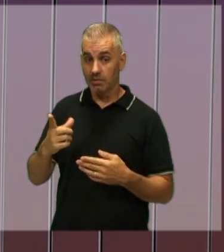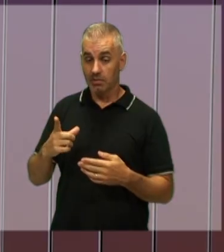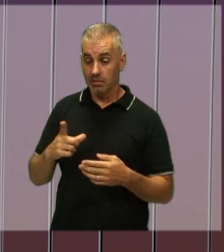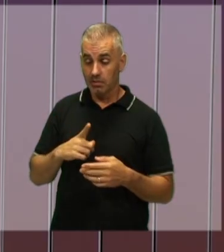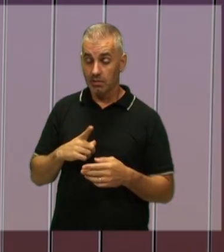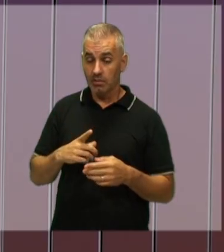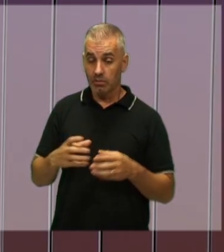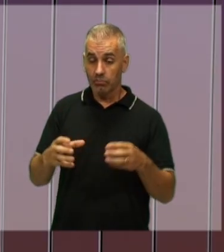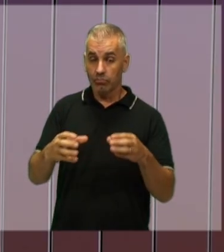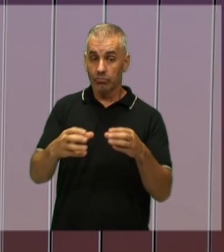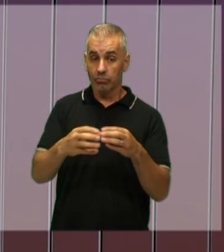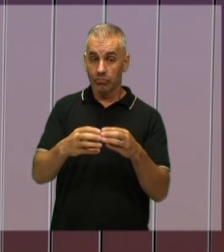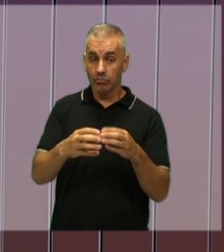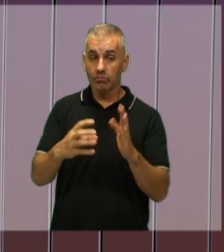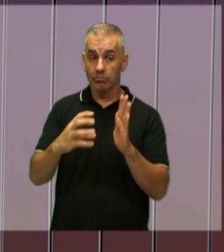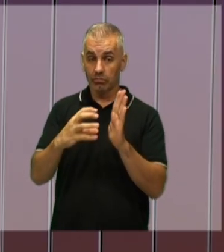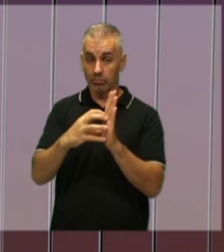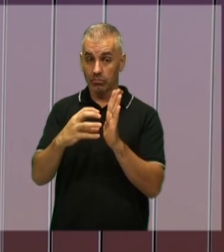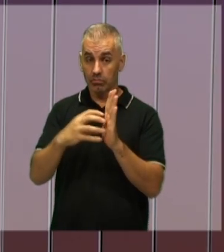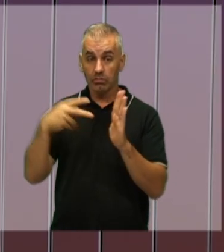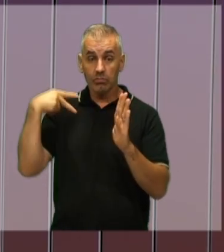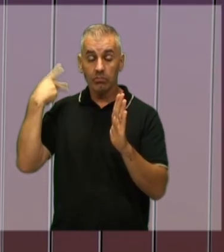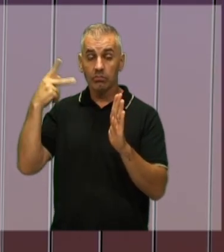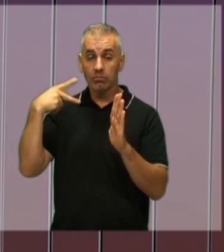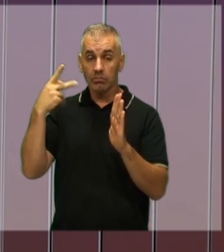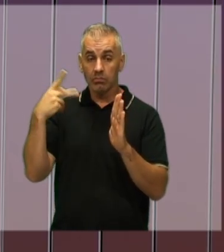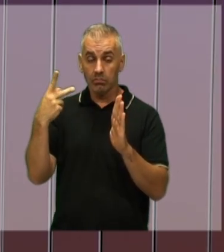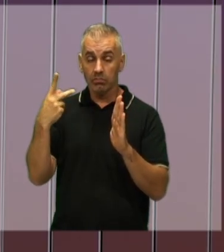oposição, foi uma aprovação unânime,